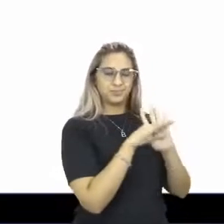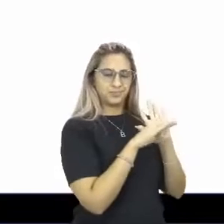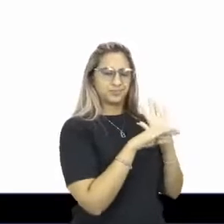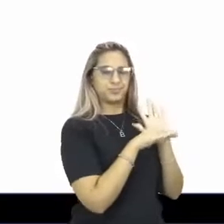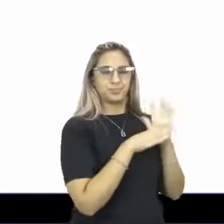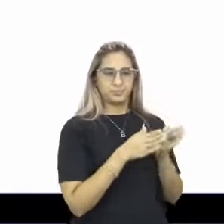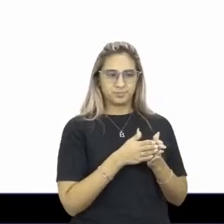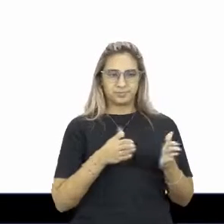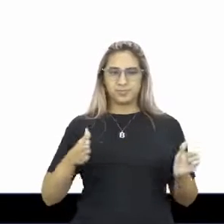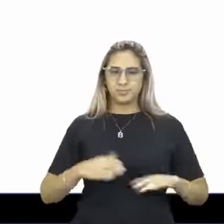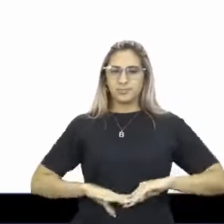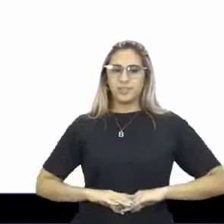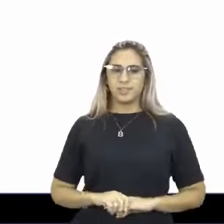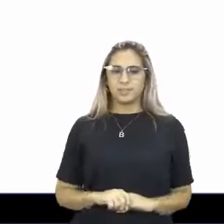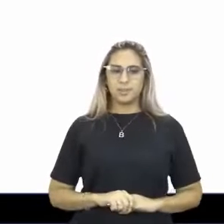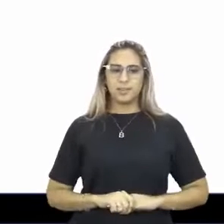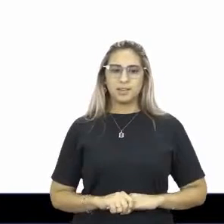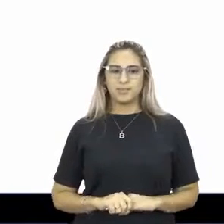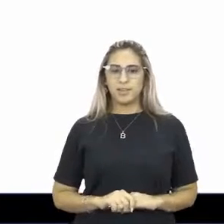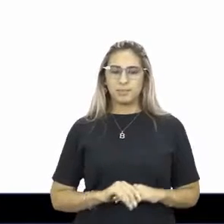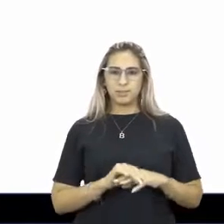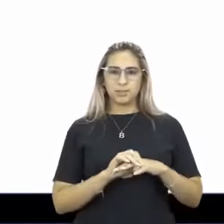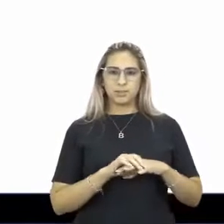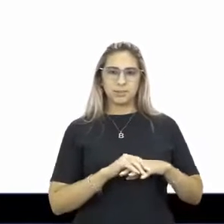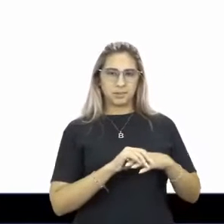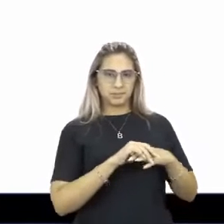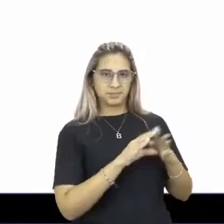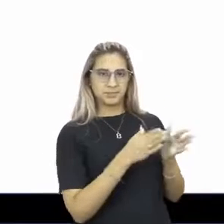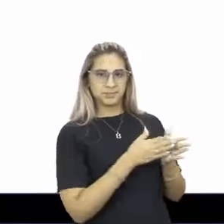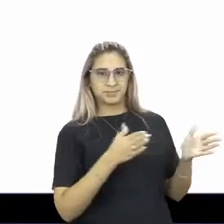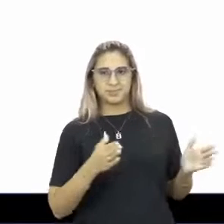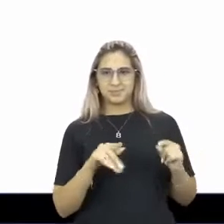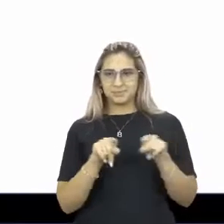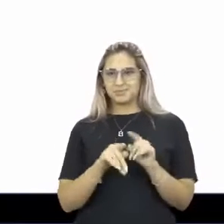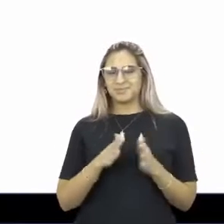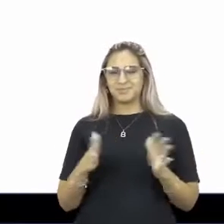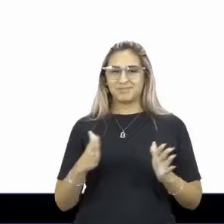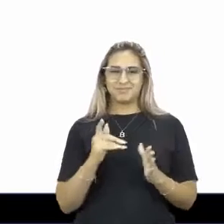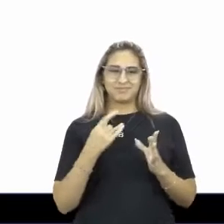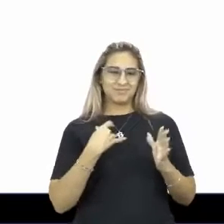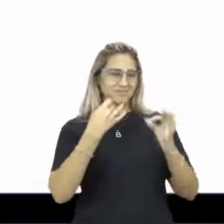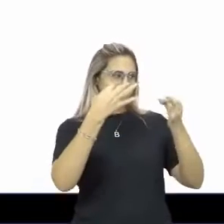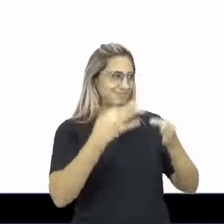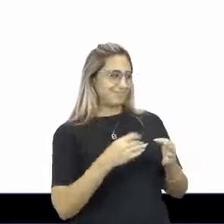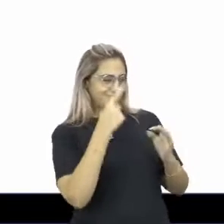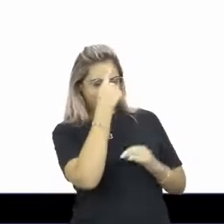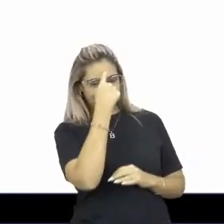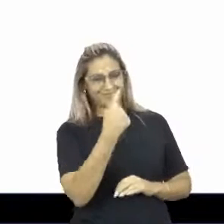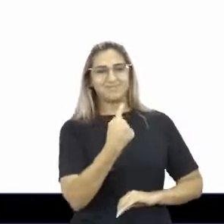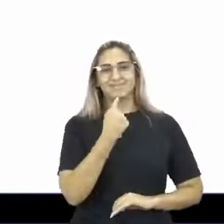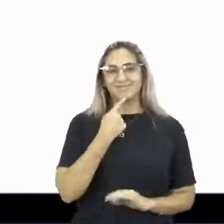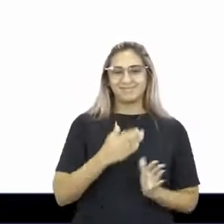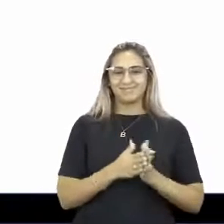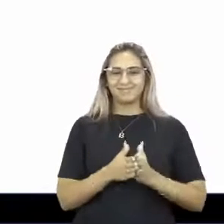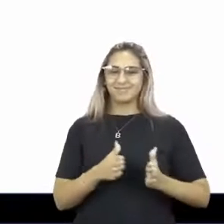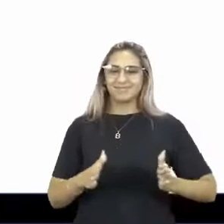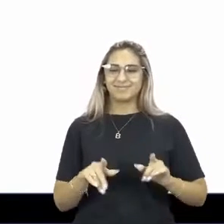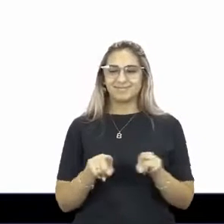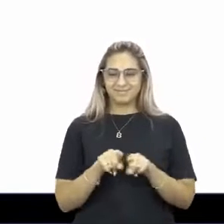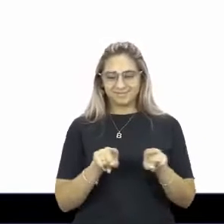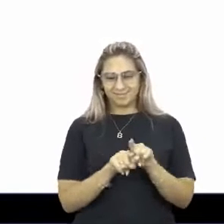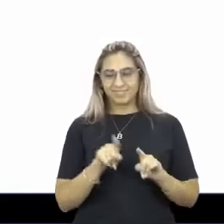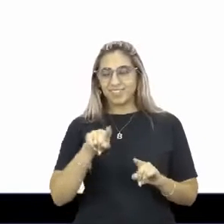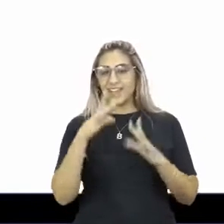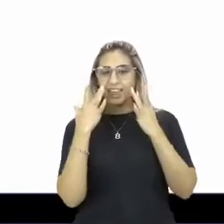e acessa. Em seguida, então, vai aparecer uma telinha para confirmar o perfil. Isso aqui é um